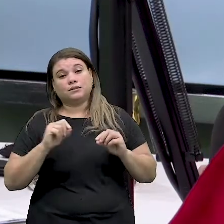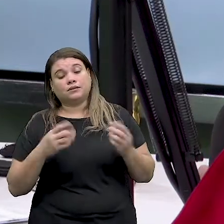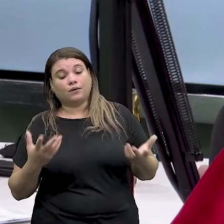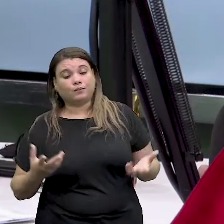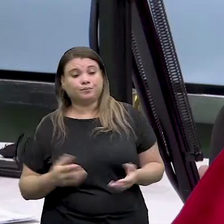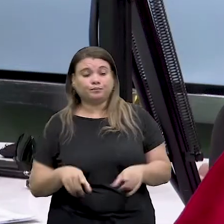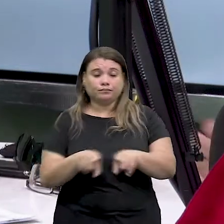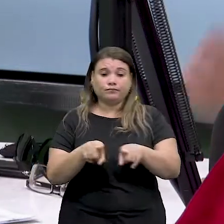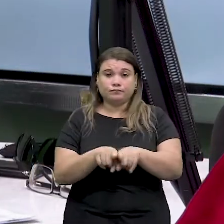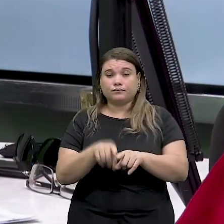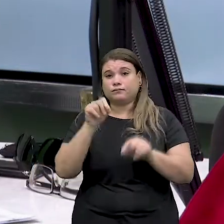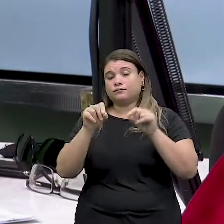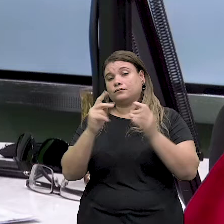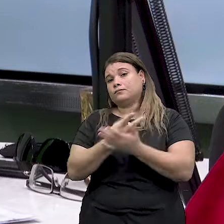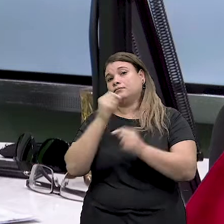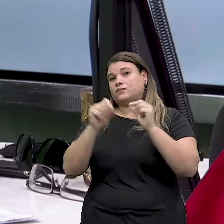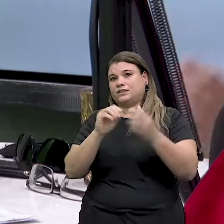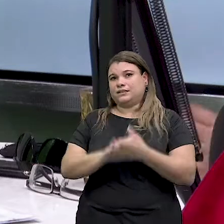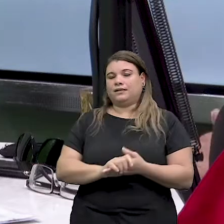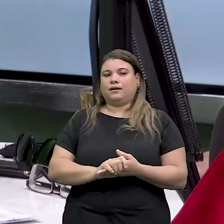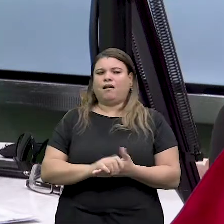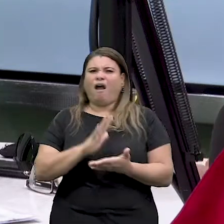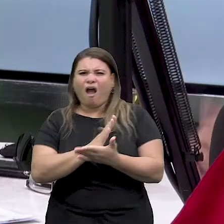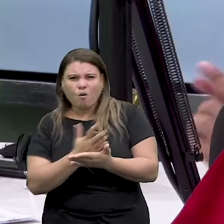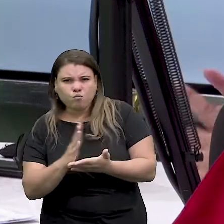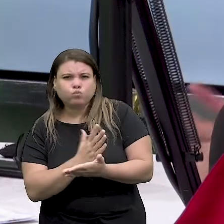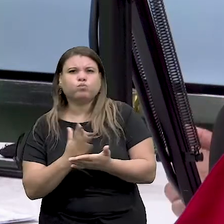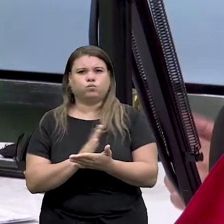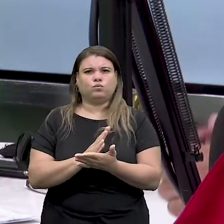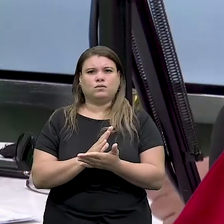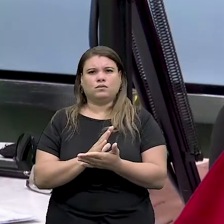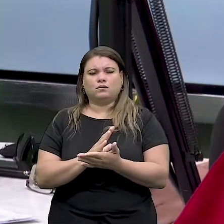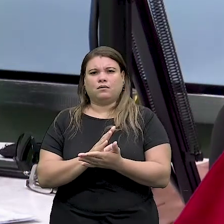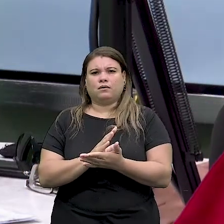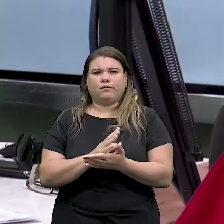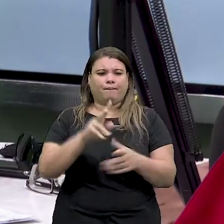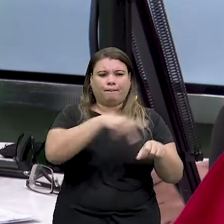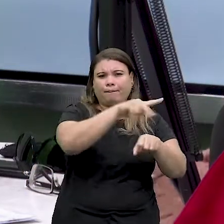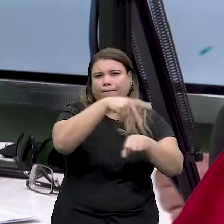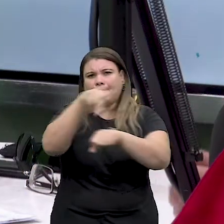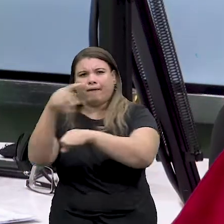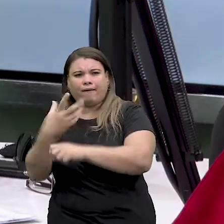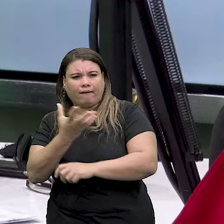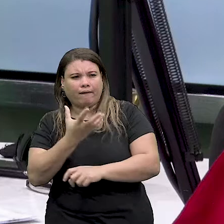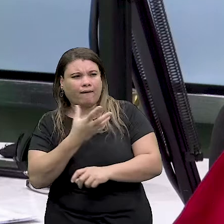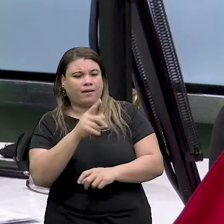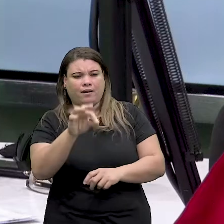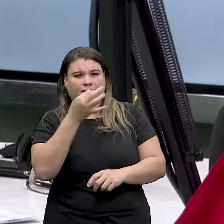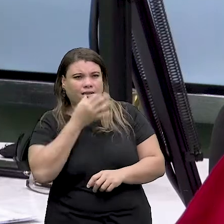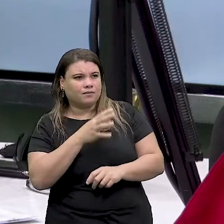e outros por trocas. Então, esse fenômeno foi crescendo. Se integraram e continuam se integrando. E vão continuar se